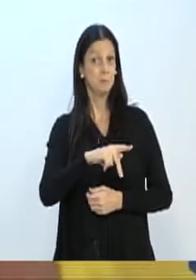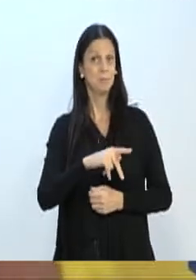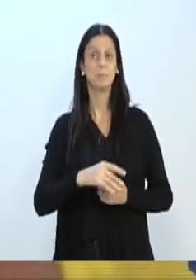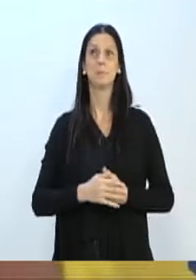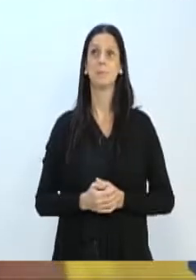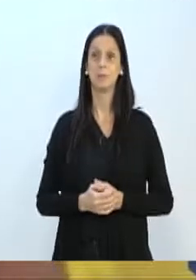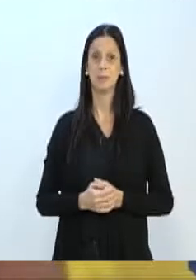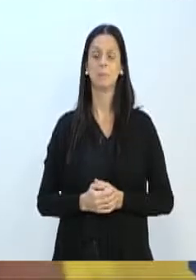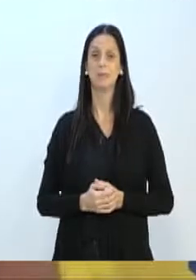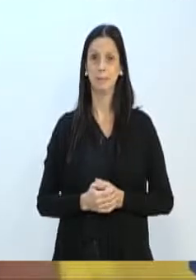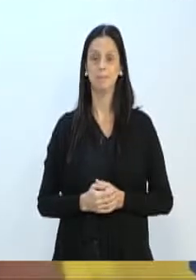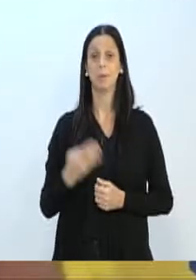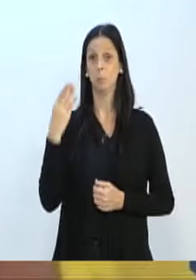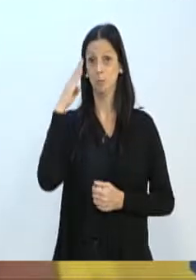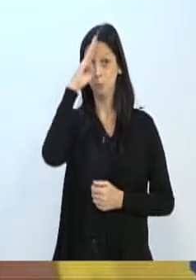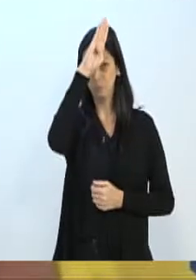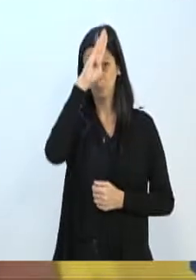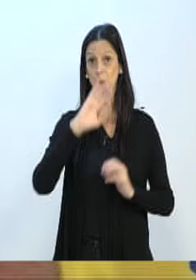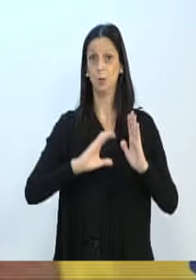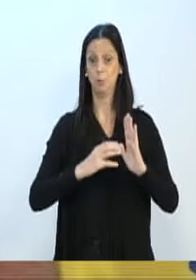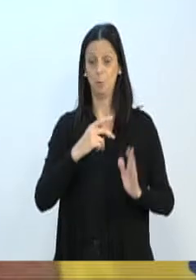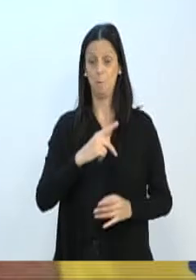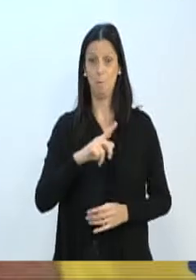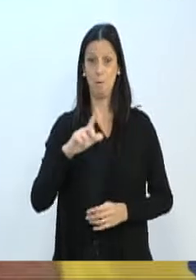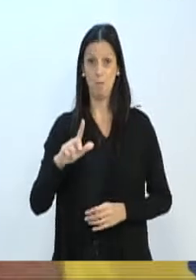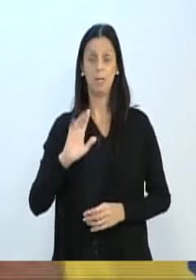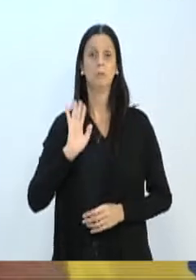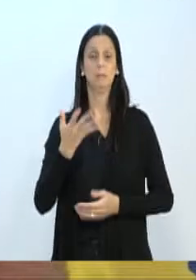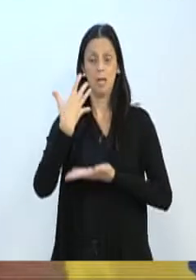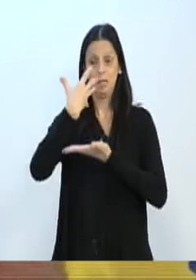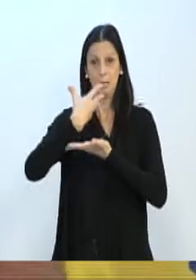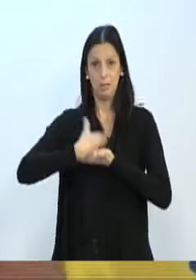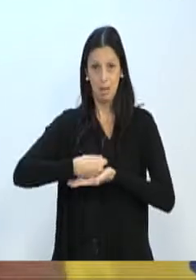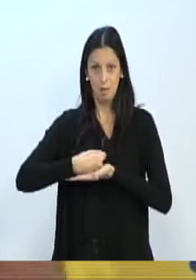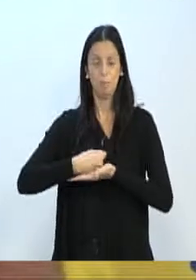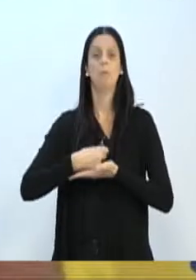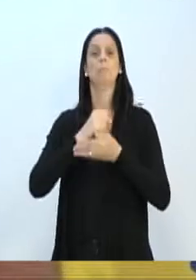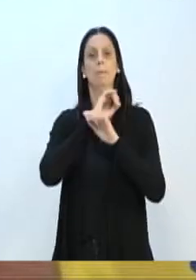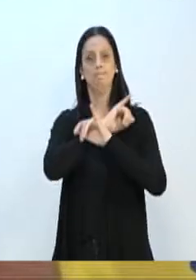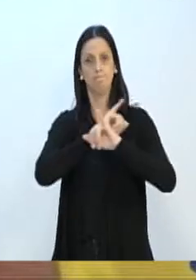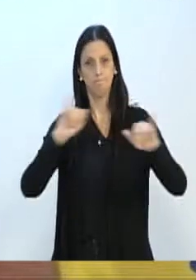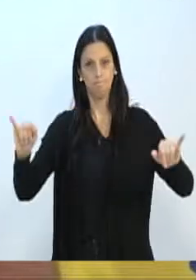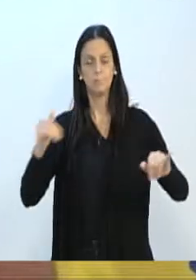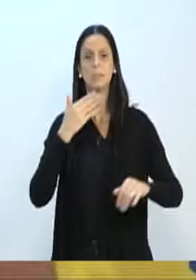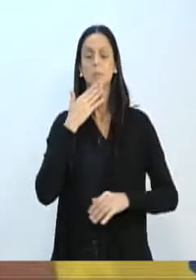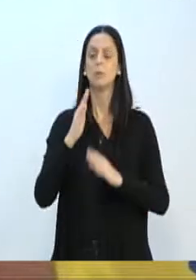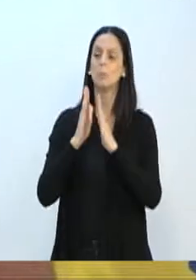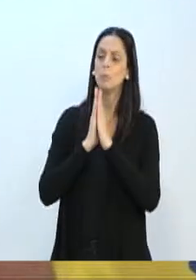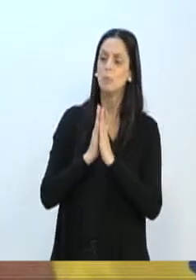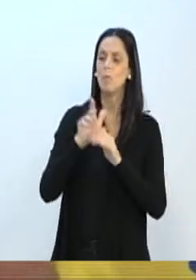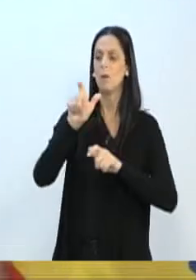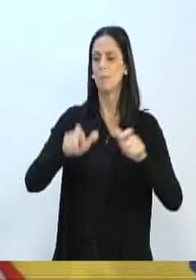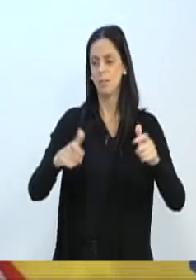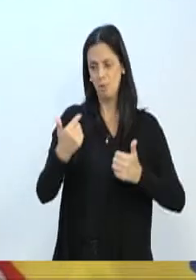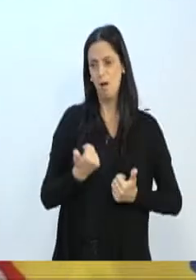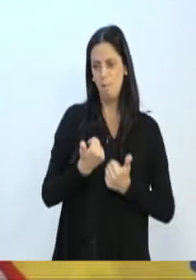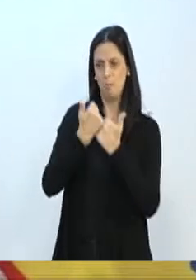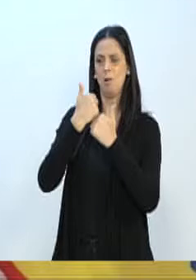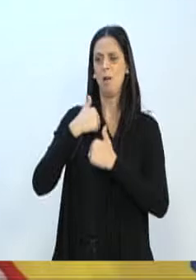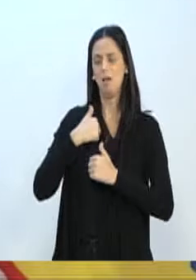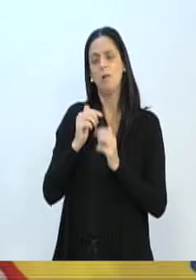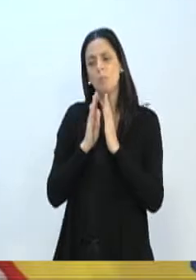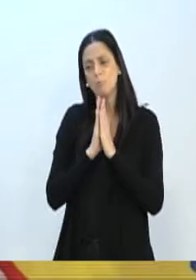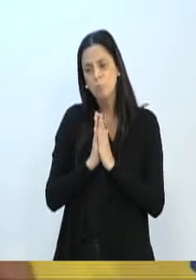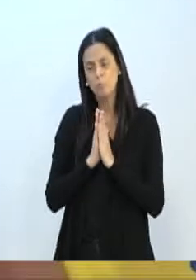Messias Bolsonaro, PL, nessa quarta, gravou um vídeo pedindo a seus apoiadores que desbloqueiem as estradas. Importante